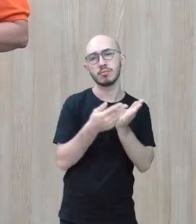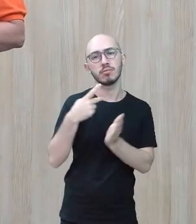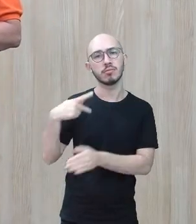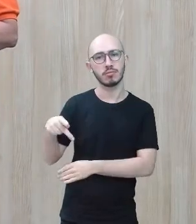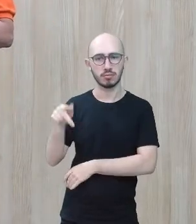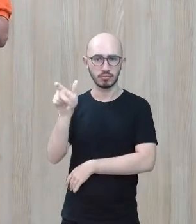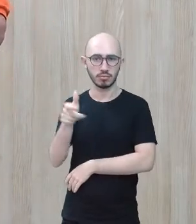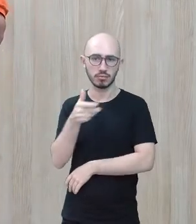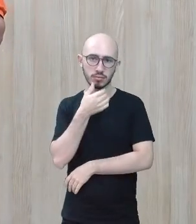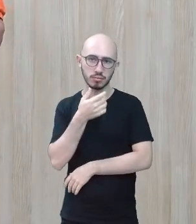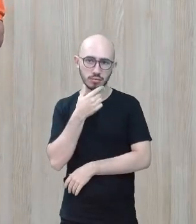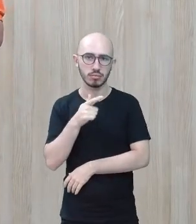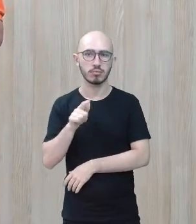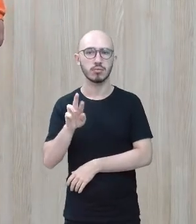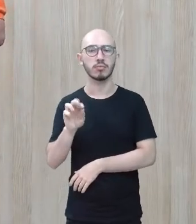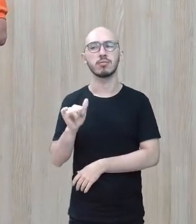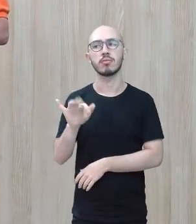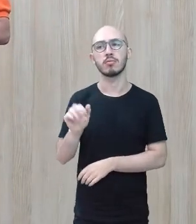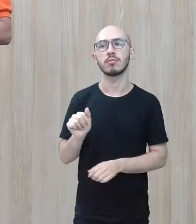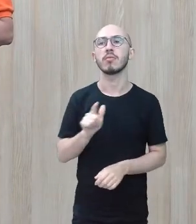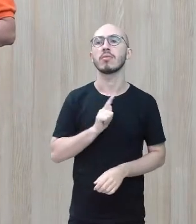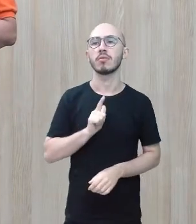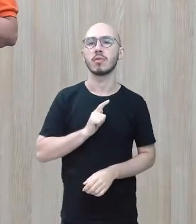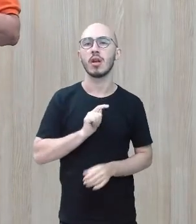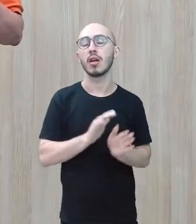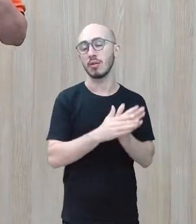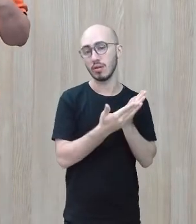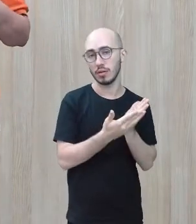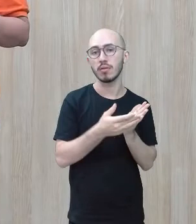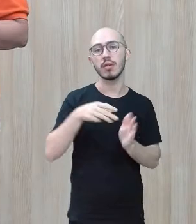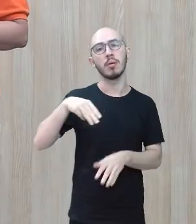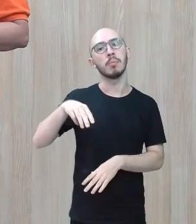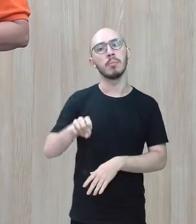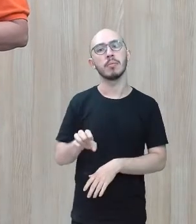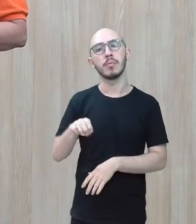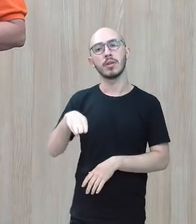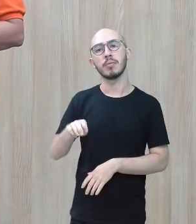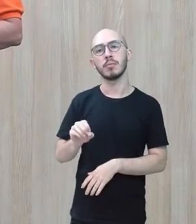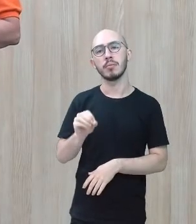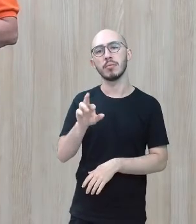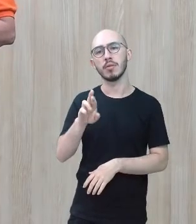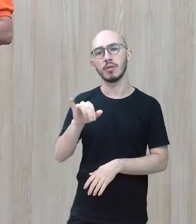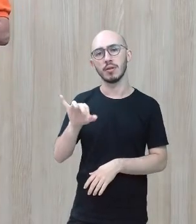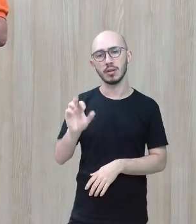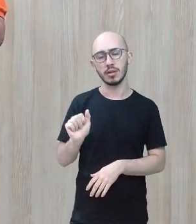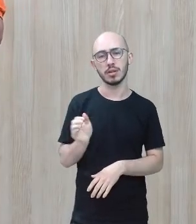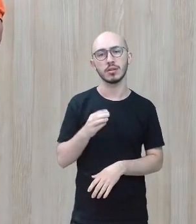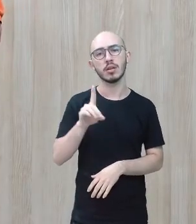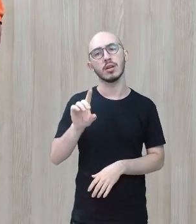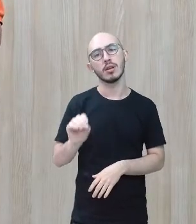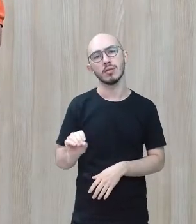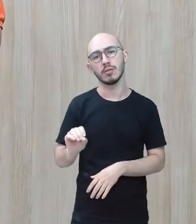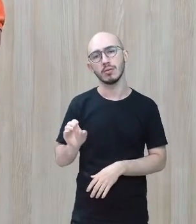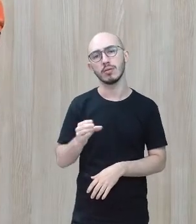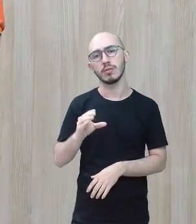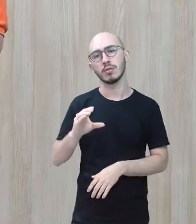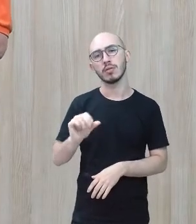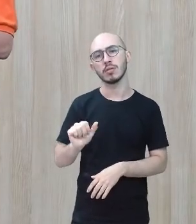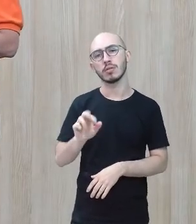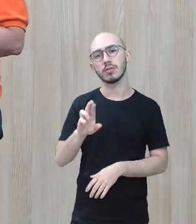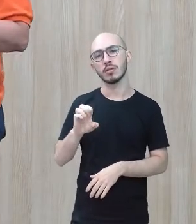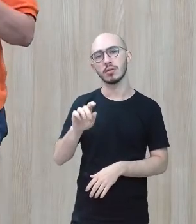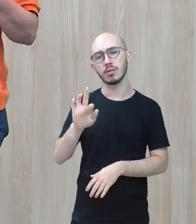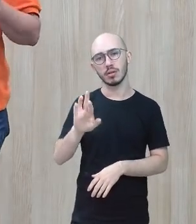Ramos, como Memórias do Cárcere. E é uma obra bastante ampla, cheia de vivências, né,